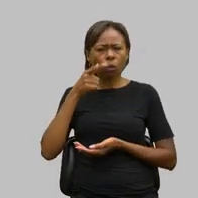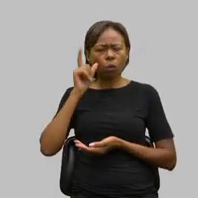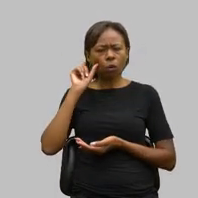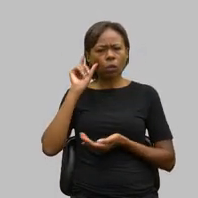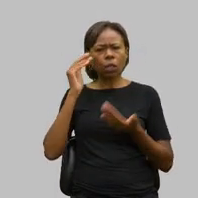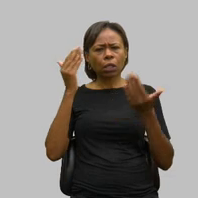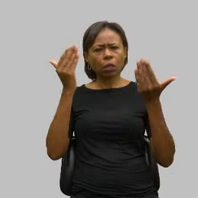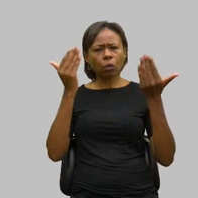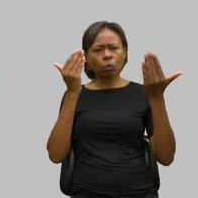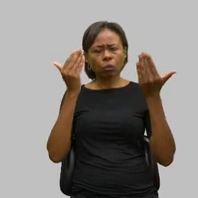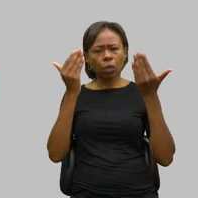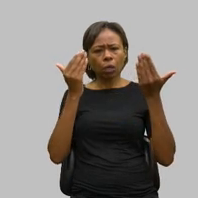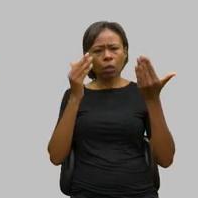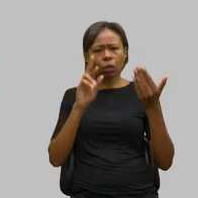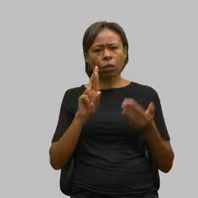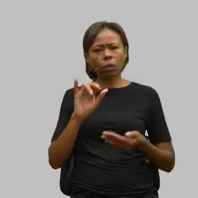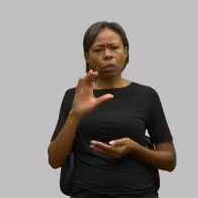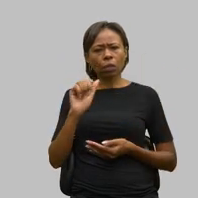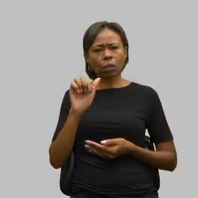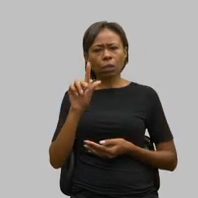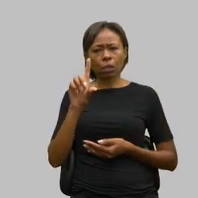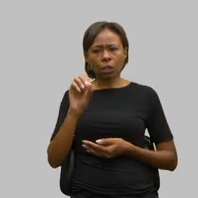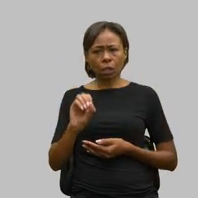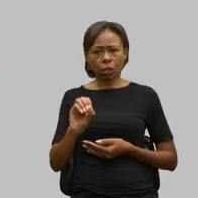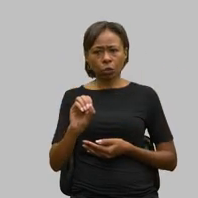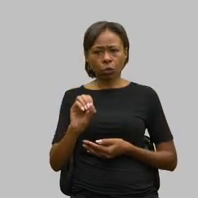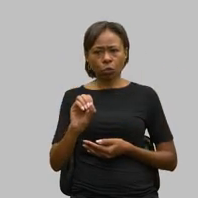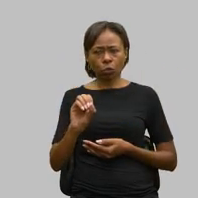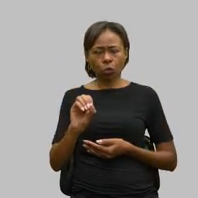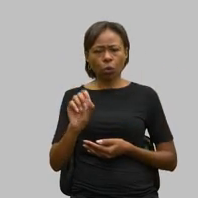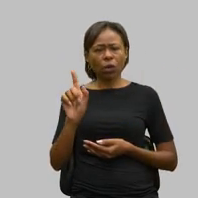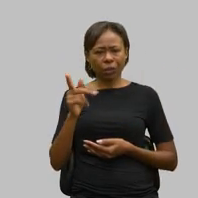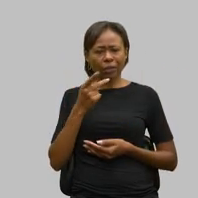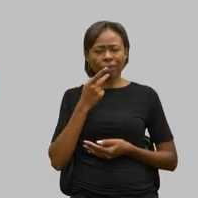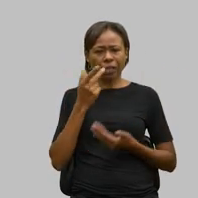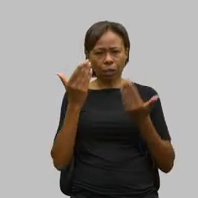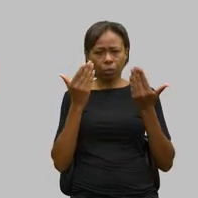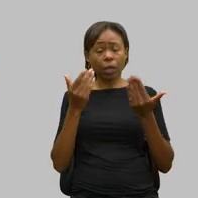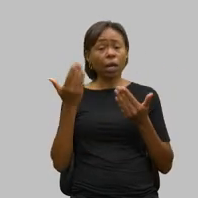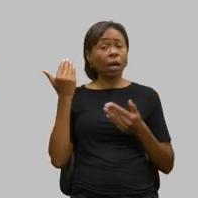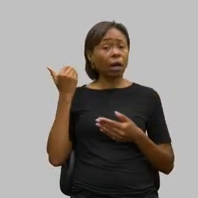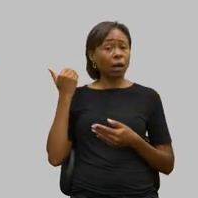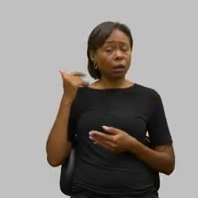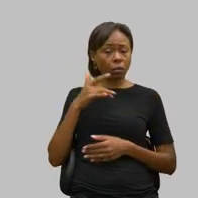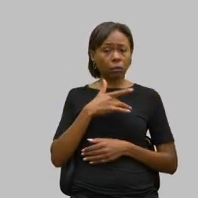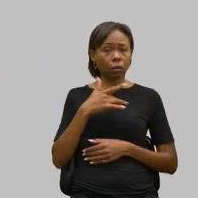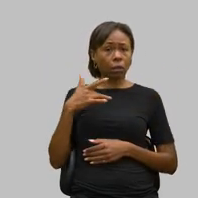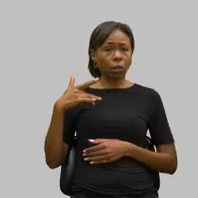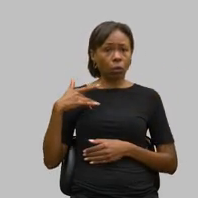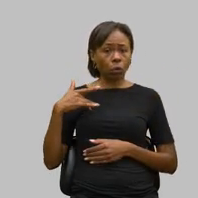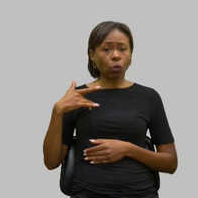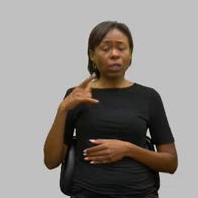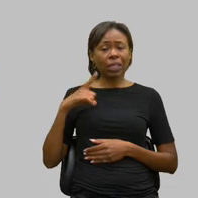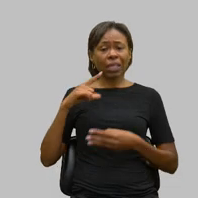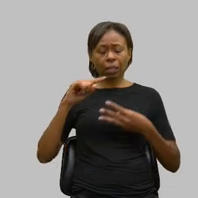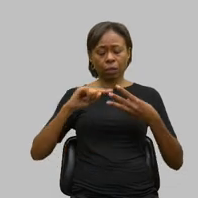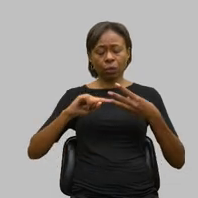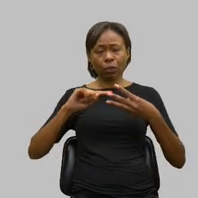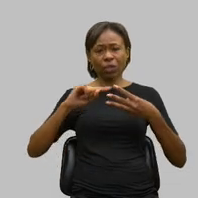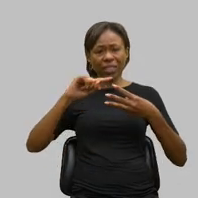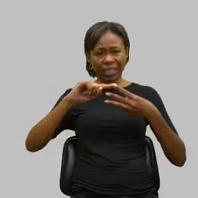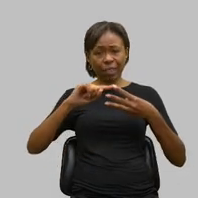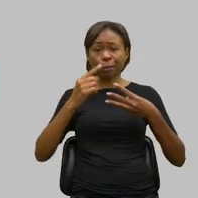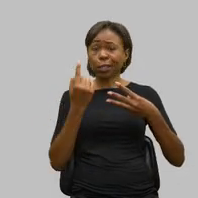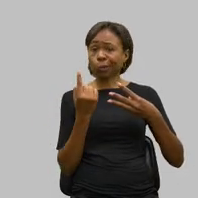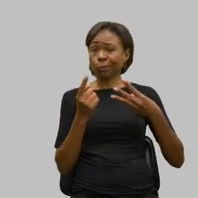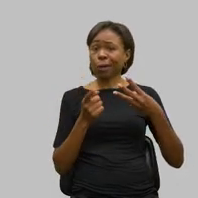Ricardo, secretário de Nanuki, que antigamente a saúde era feita em um tripé, sendo que uma perna estava quebrada